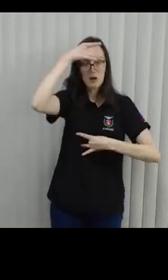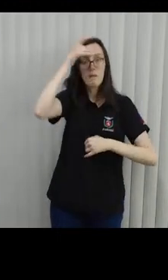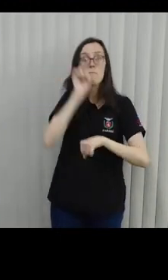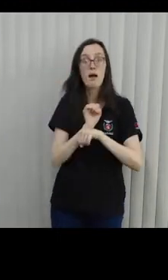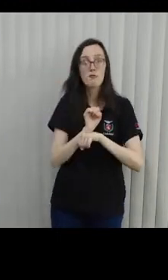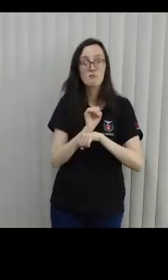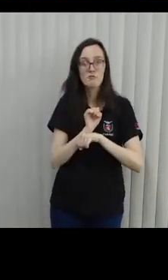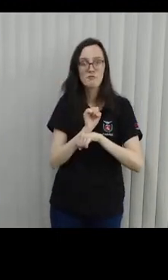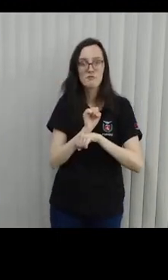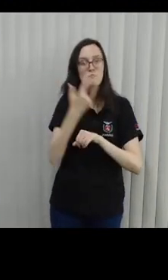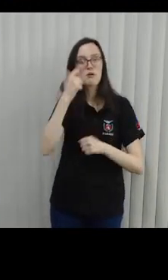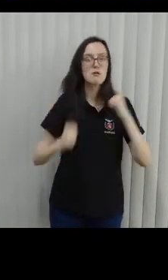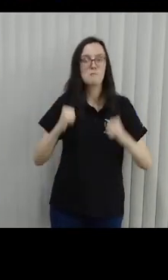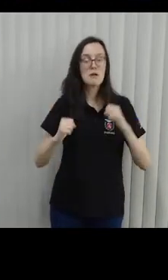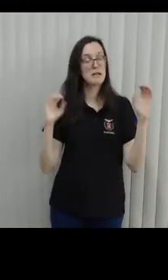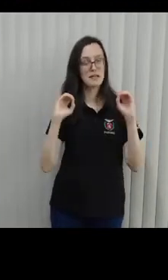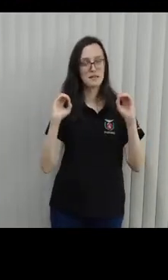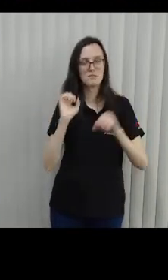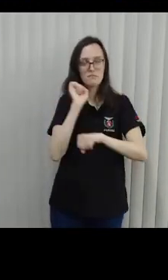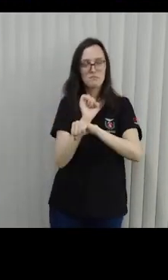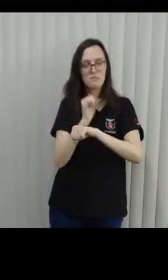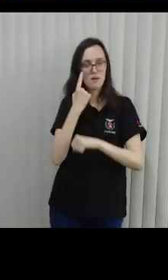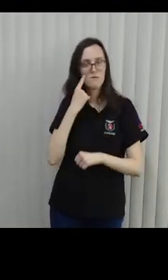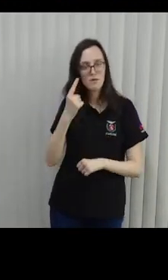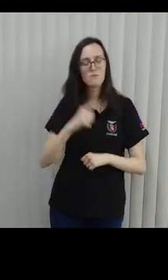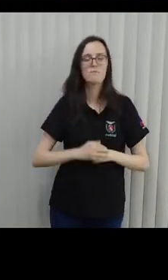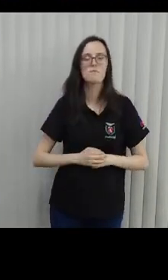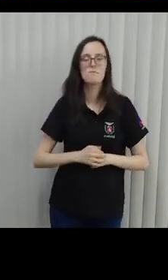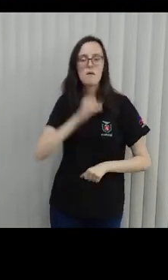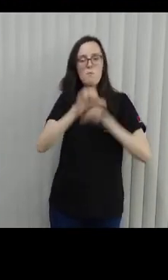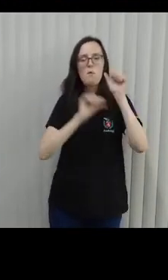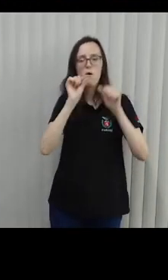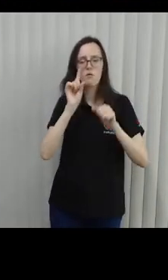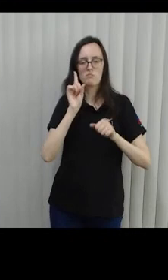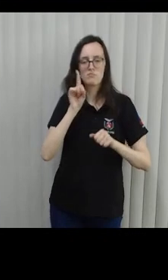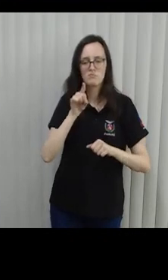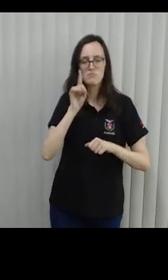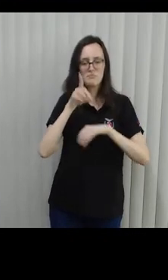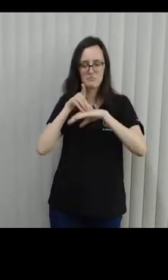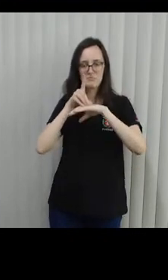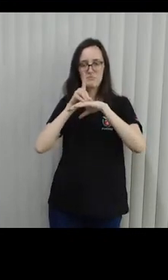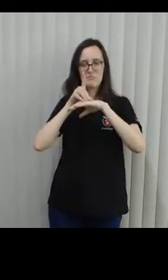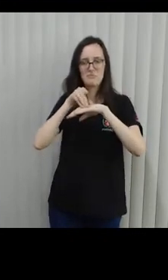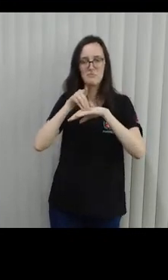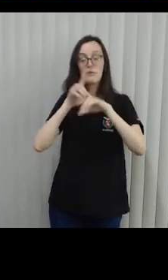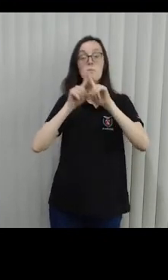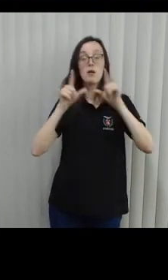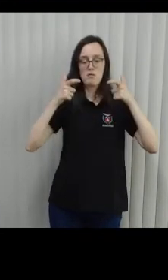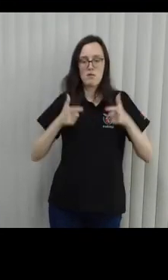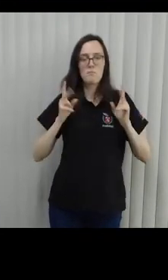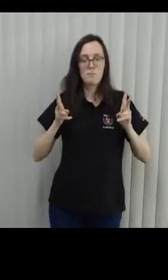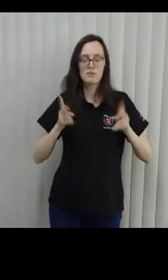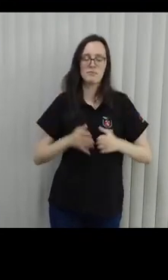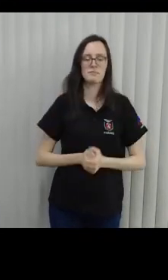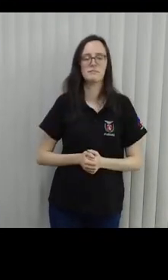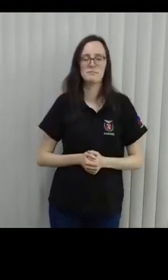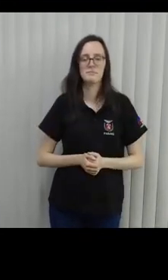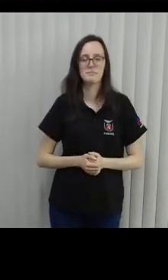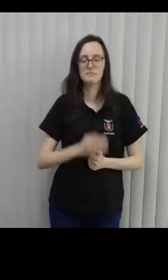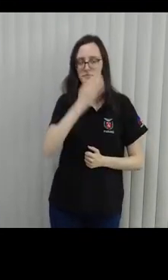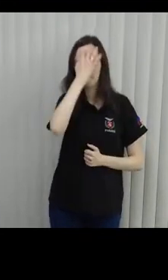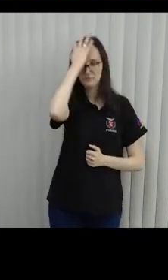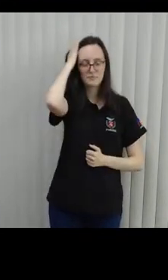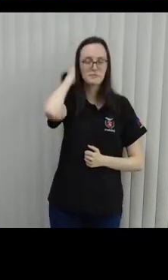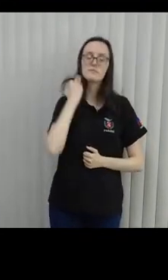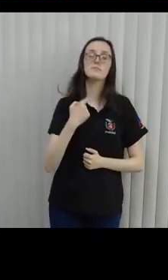Tanto que se você observar, ele sempre fica na mesma posição. Muda um pouquinho para frente, para trás e tal, mas sempre na mesma posição, beleza? Então vamos lá.